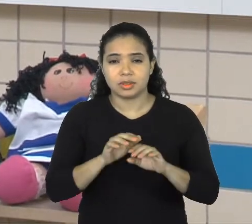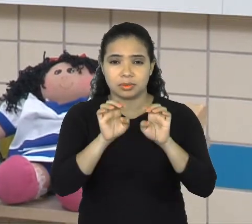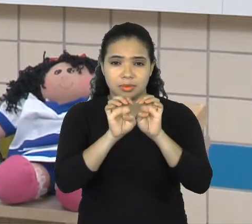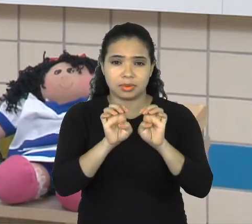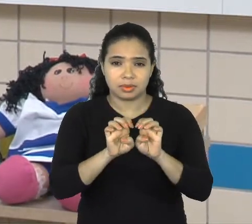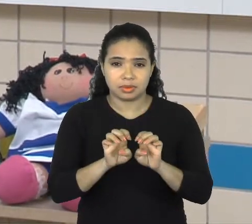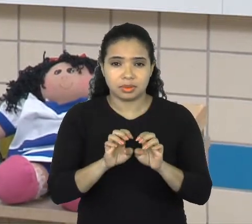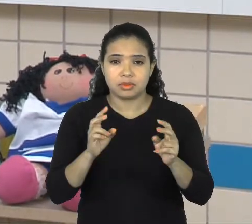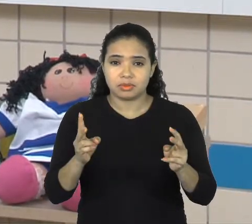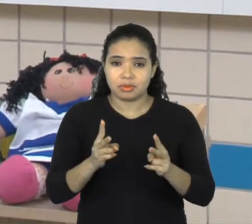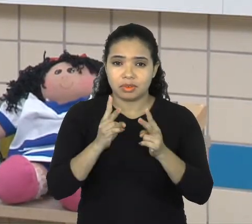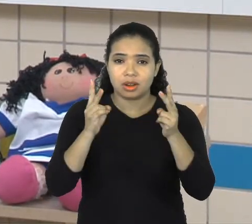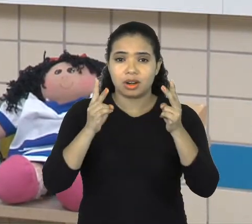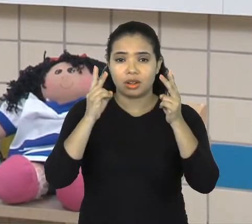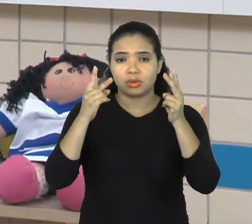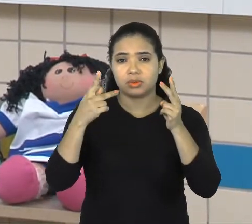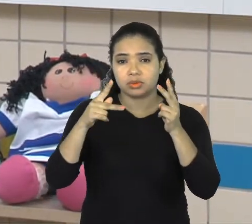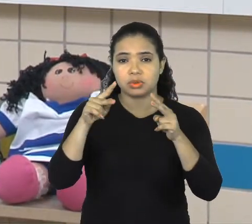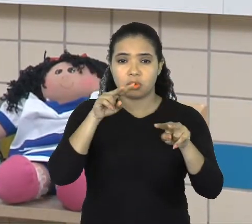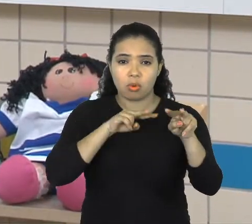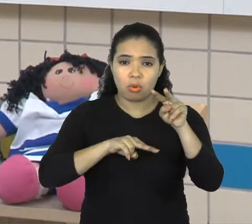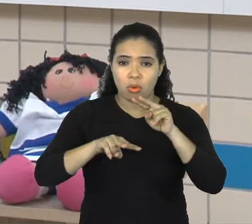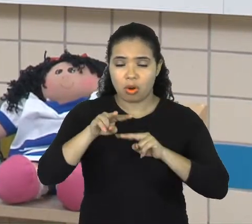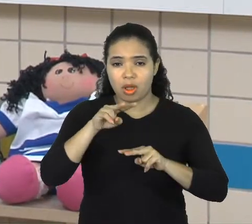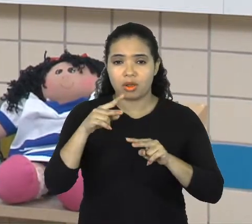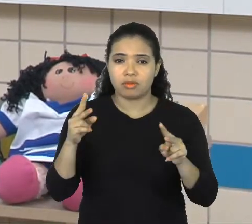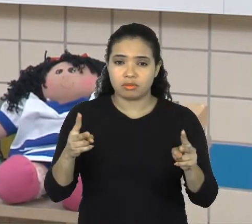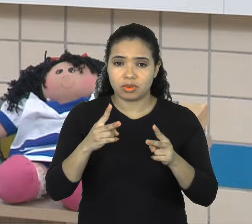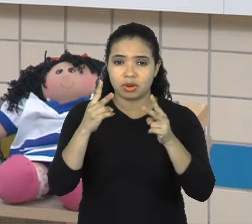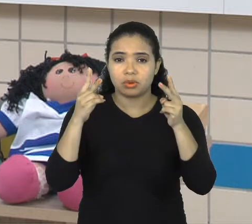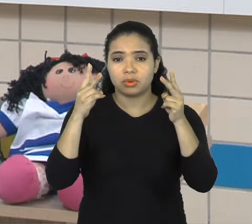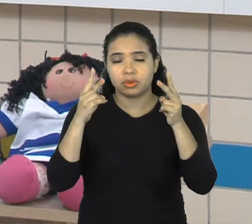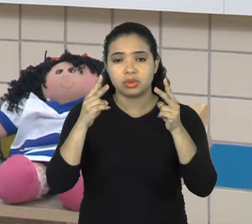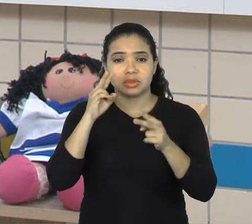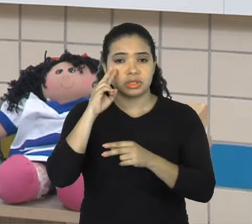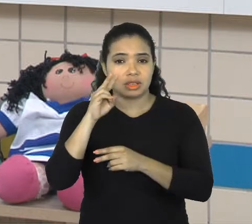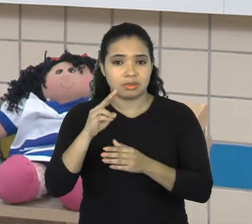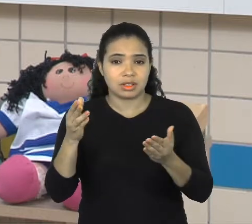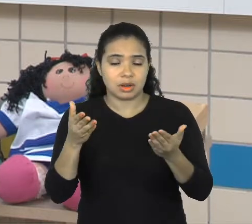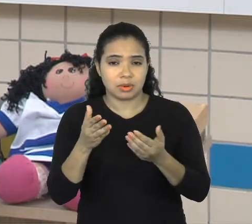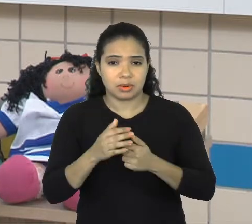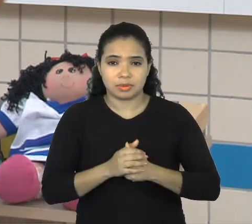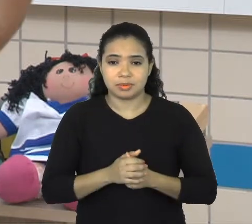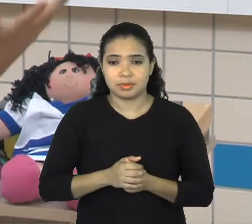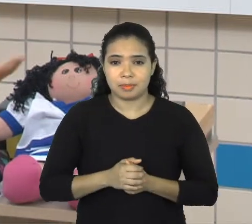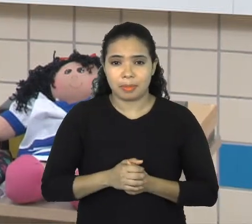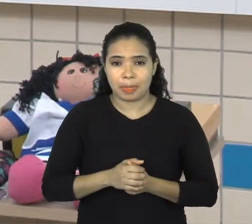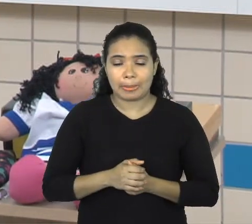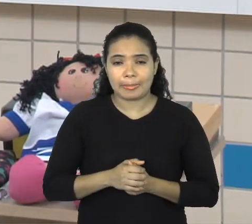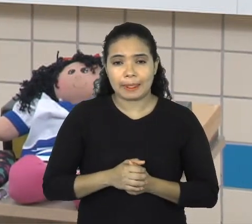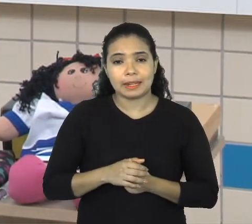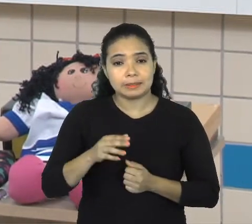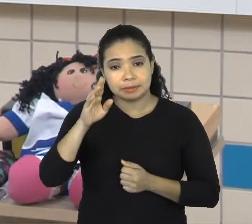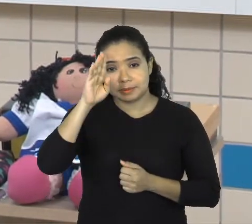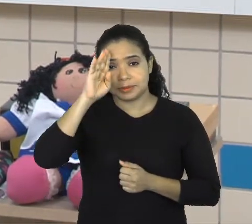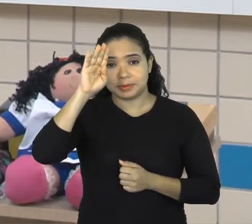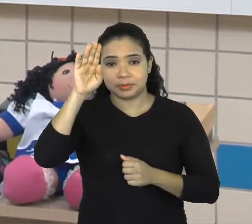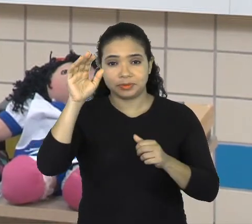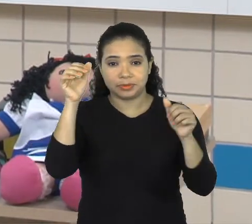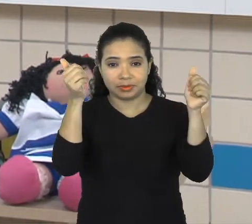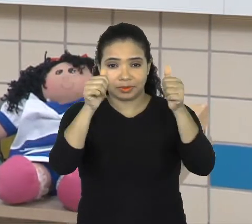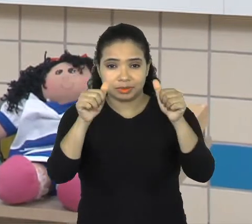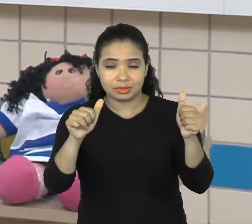estrutura que valoriza o seu olhar, valoriza aquilo que você está vendo. Ele prioriza a forma, o